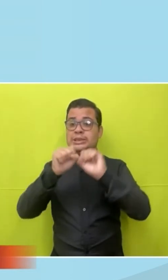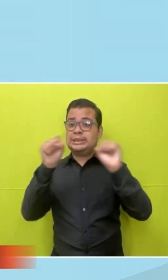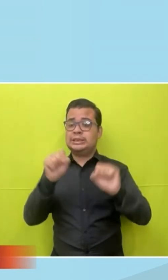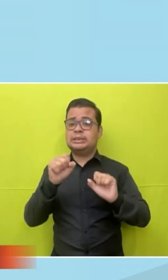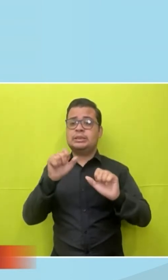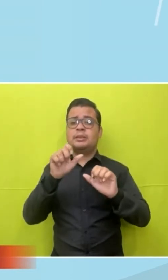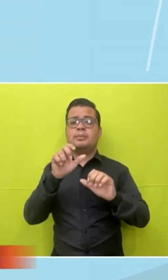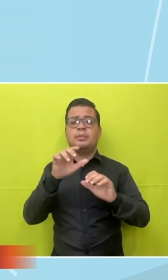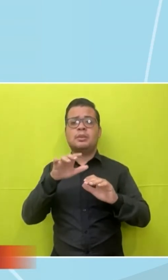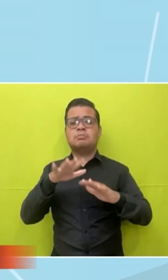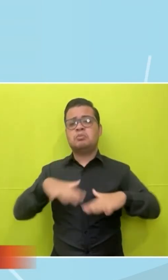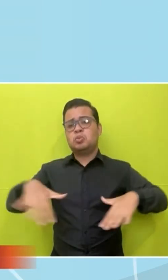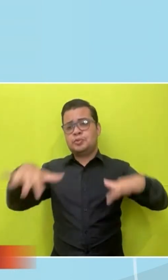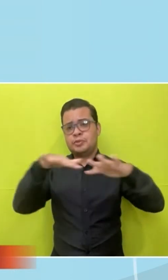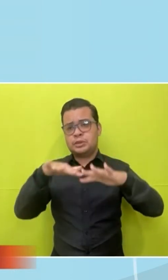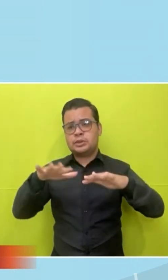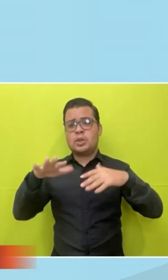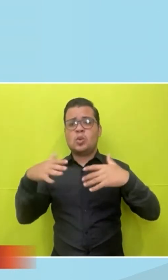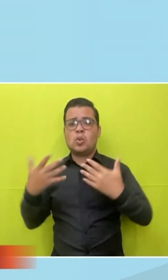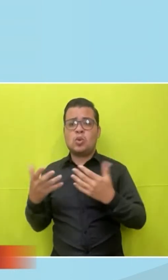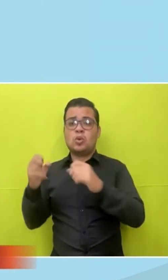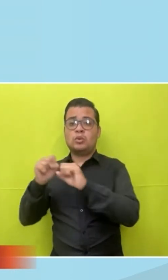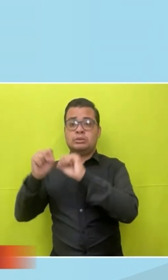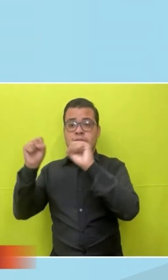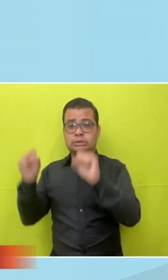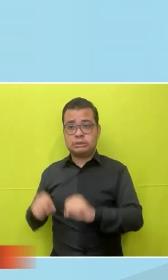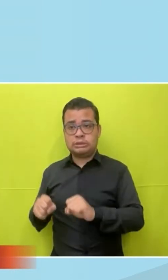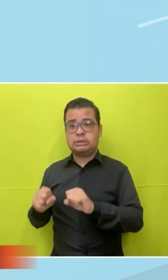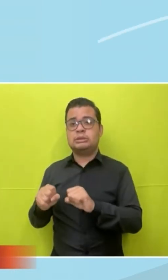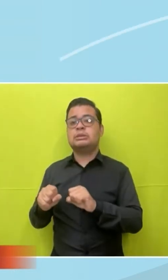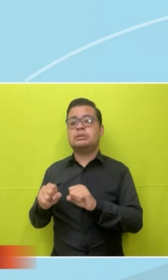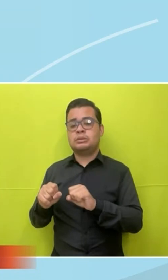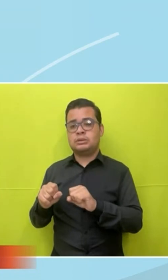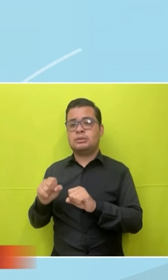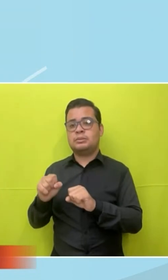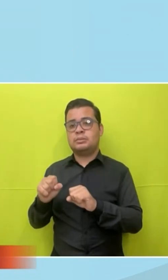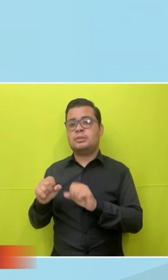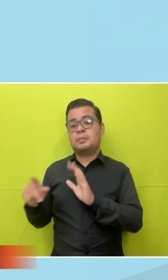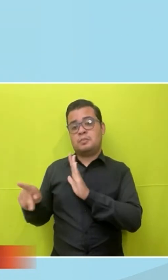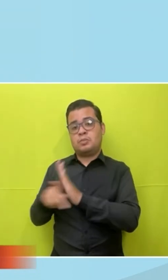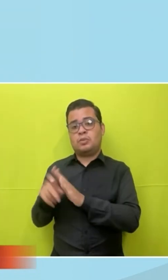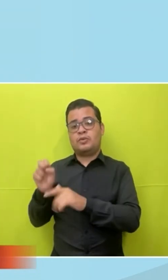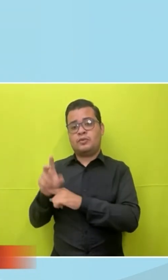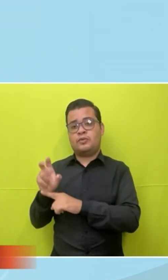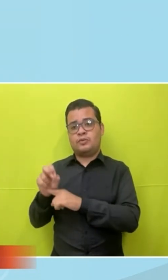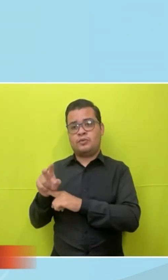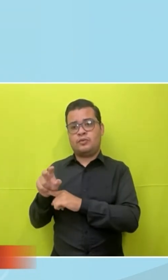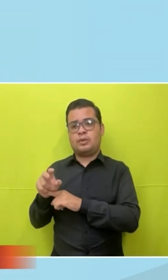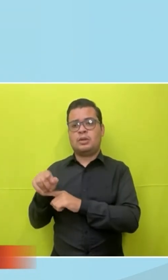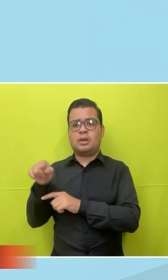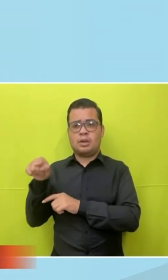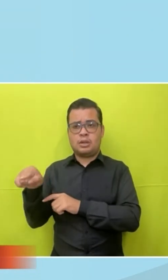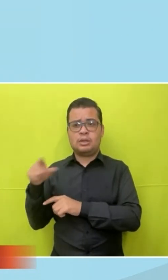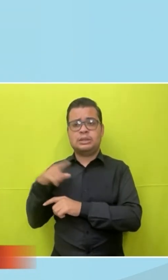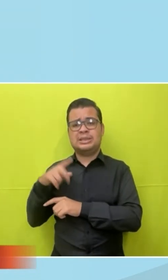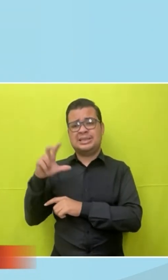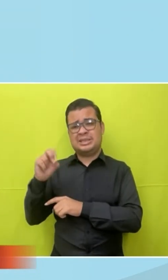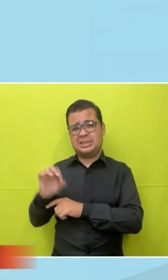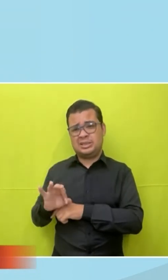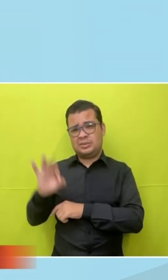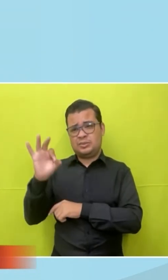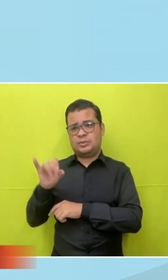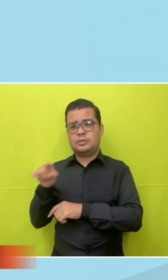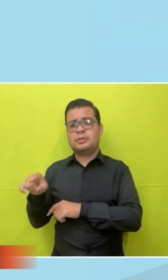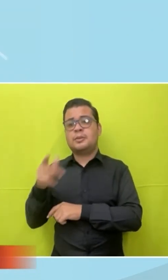ou se ele quer concorrer pelo Sistema de Reserva de Vagas. Esse sistema destina 50% das vagas para